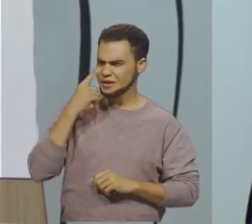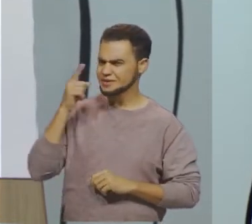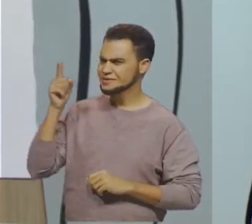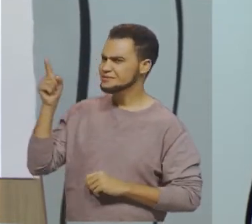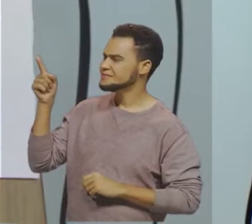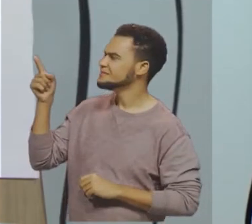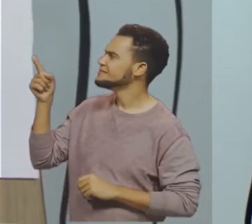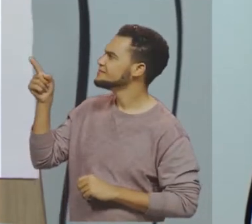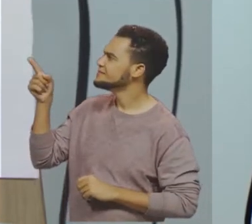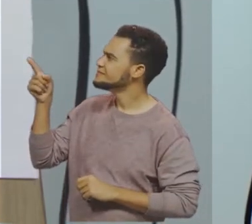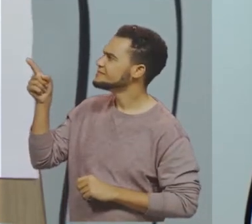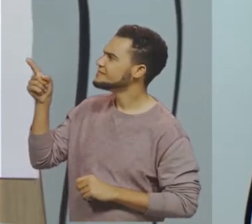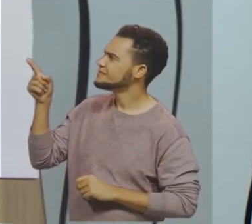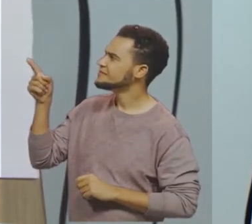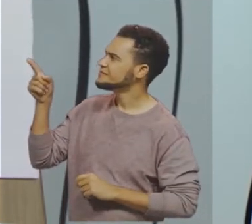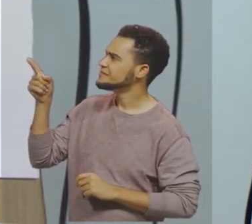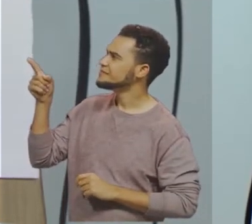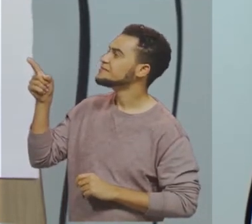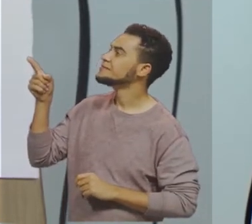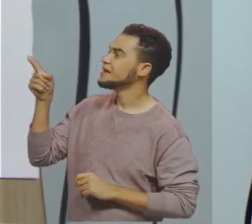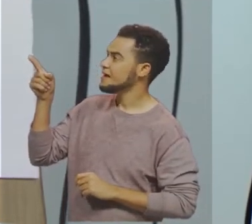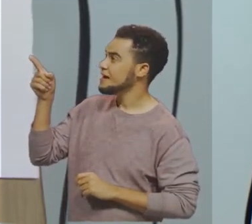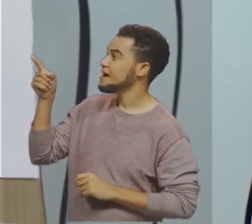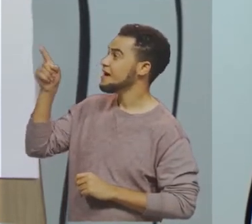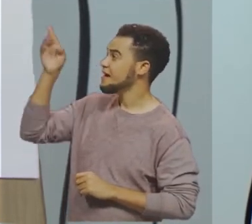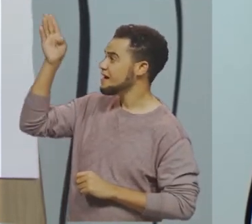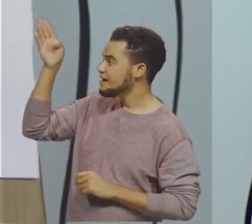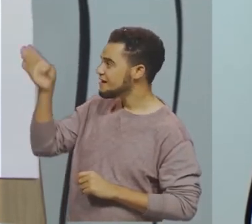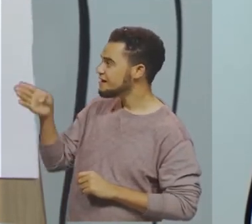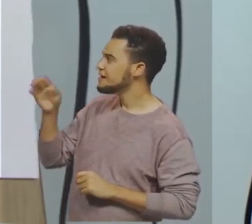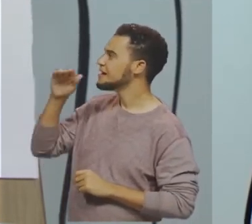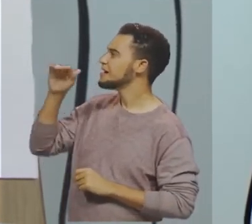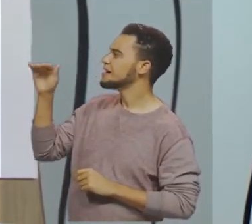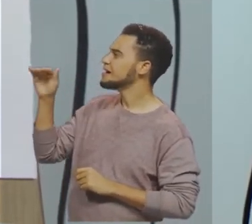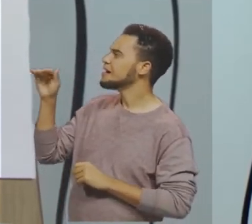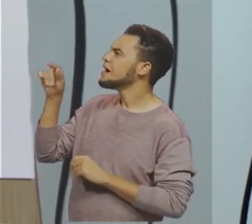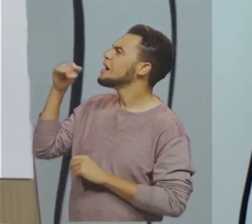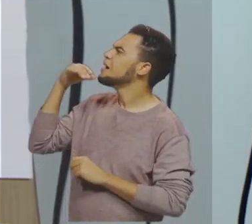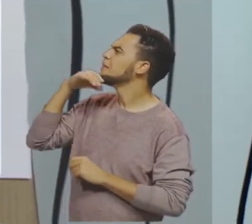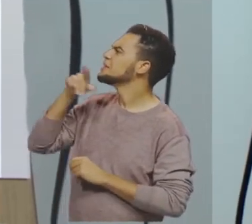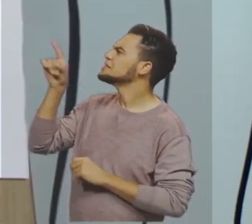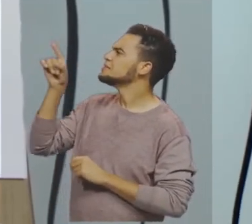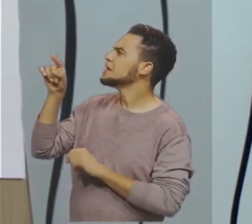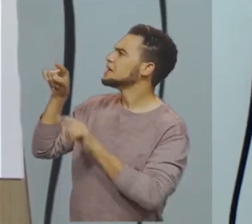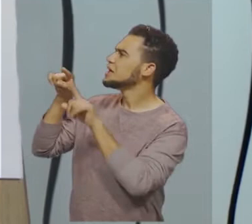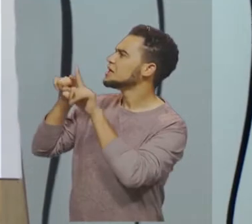ele forma um ângulo de 90 graus